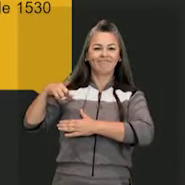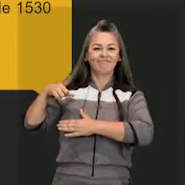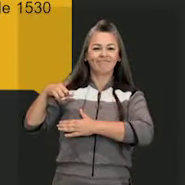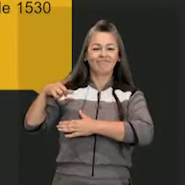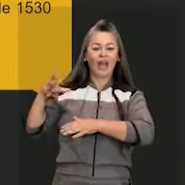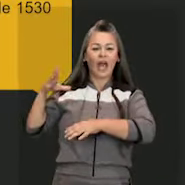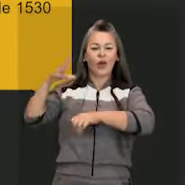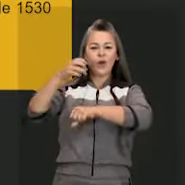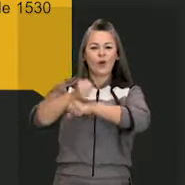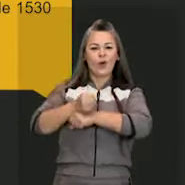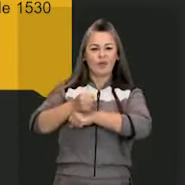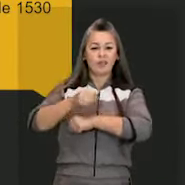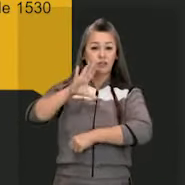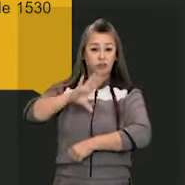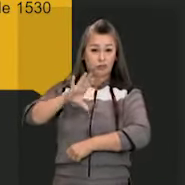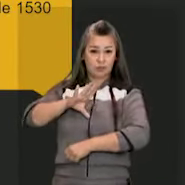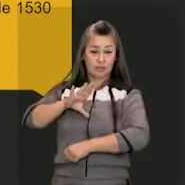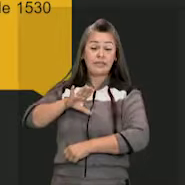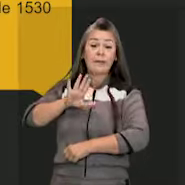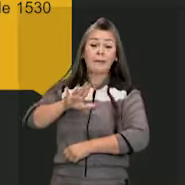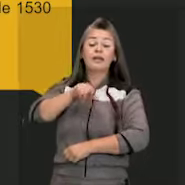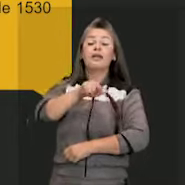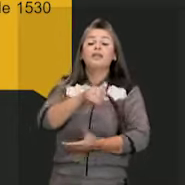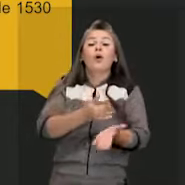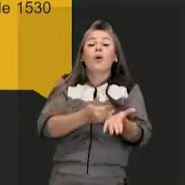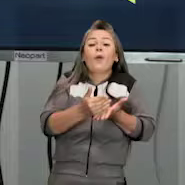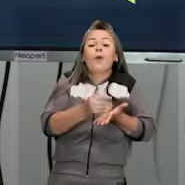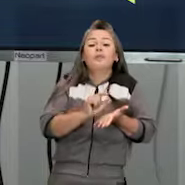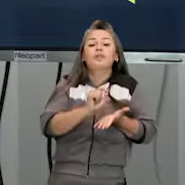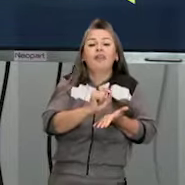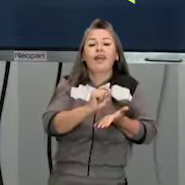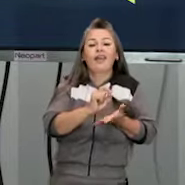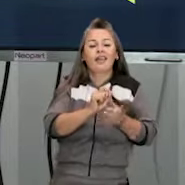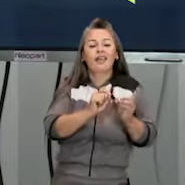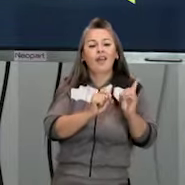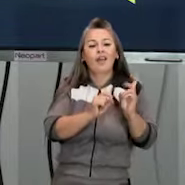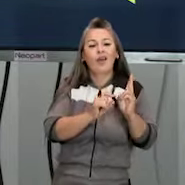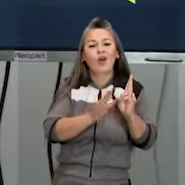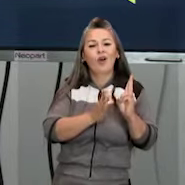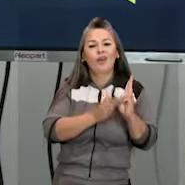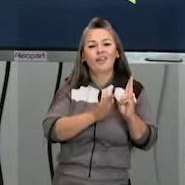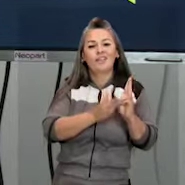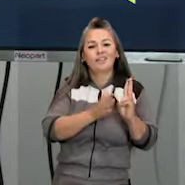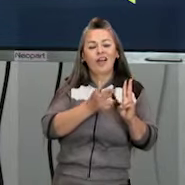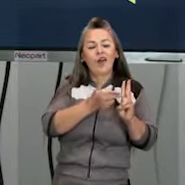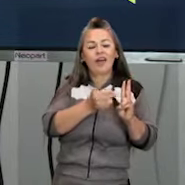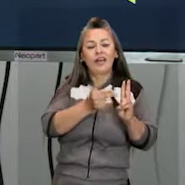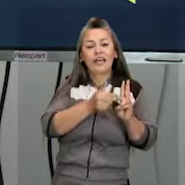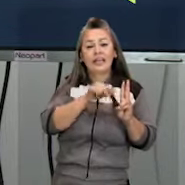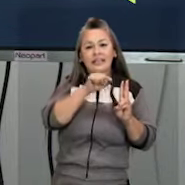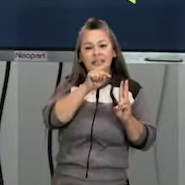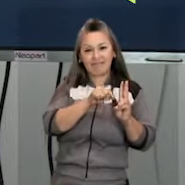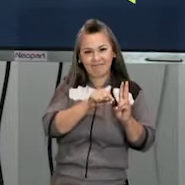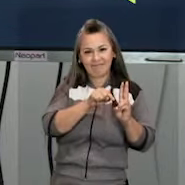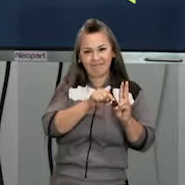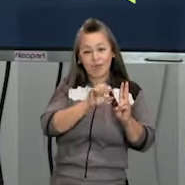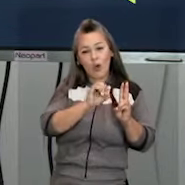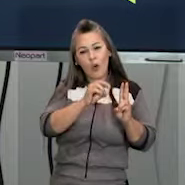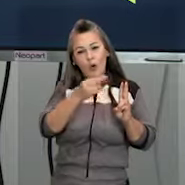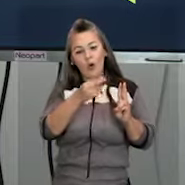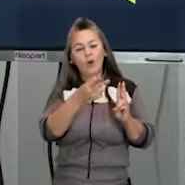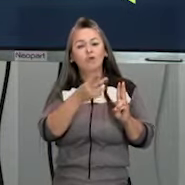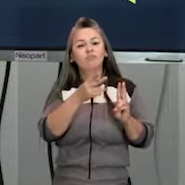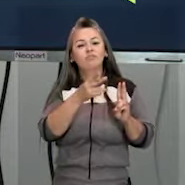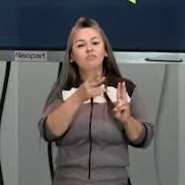originários, os chamados povos indígenas, que os portugueses também costumavam chamar de bugles ou negros da